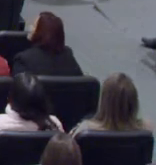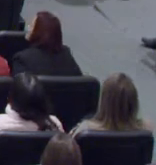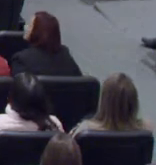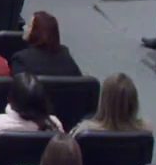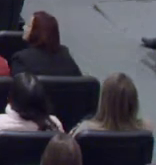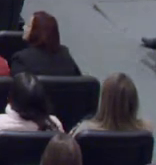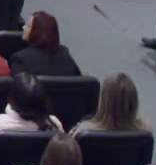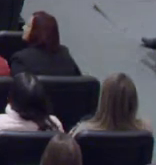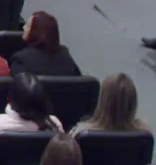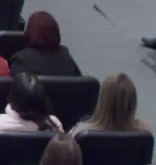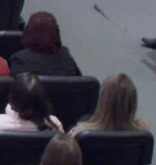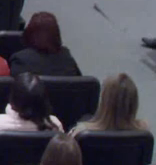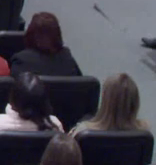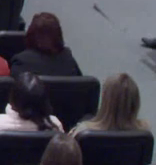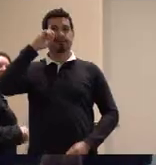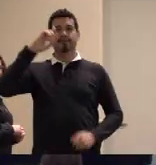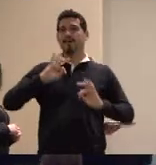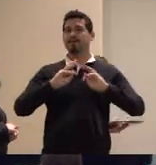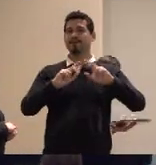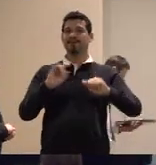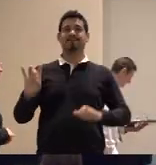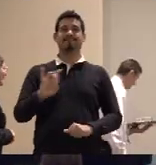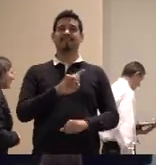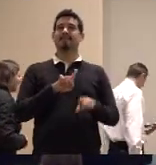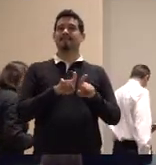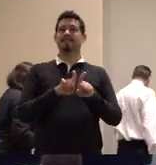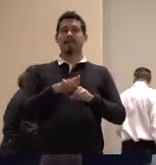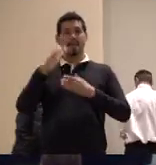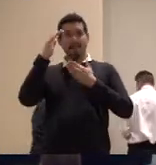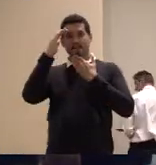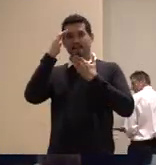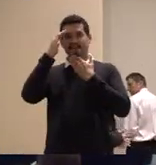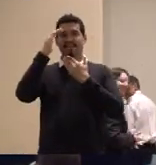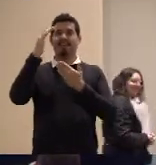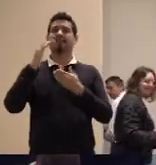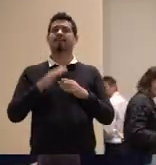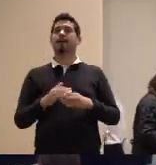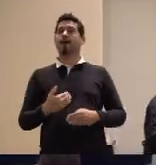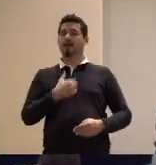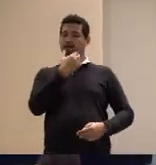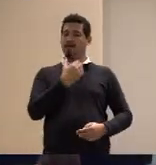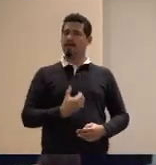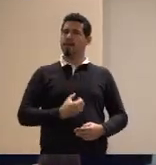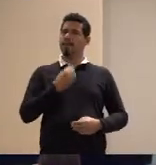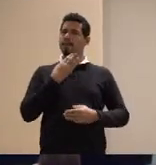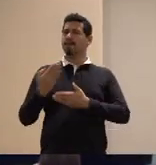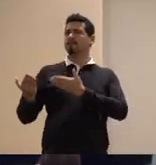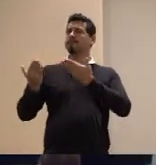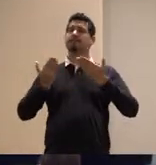Então, bom dia a todos e a todas. Queria agradecer a todo mundo por estar aqui. Sejam